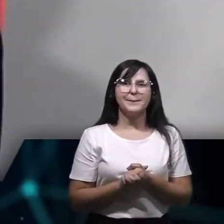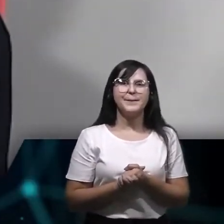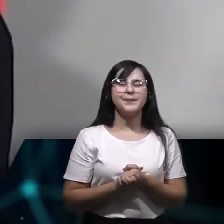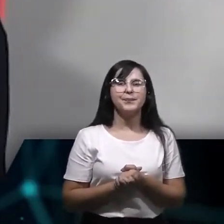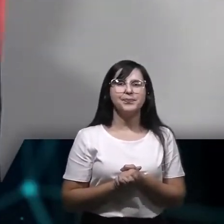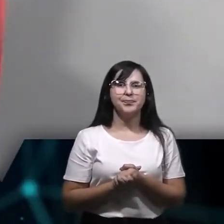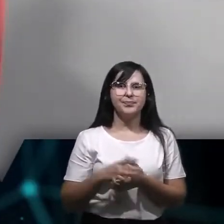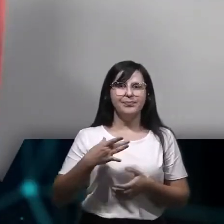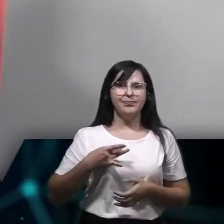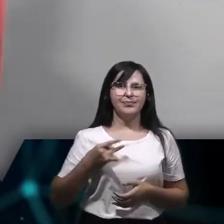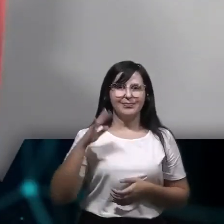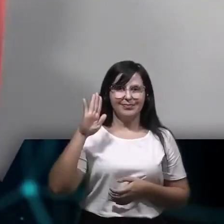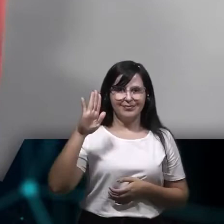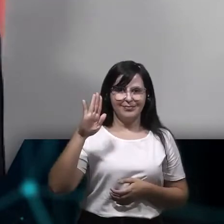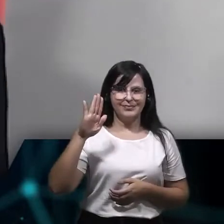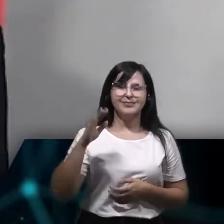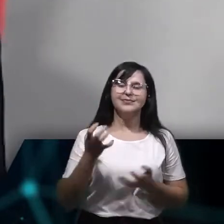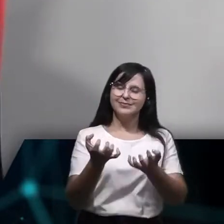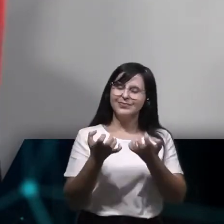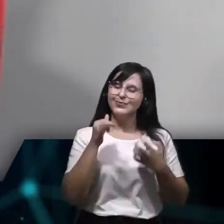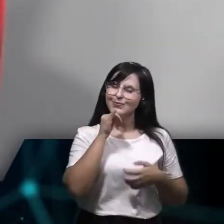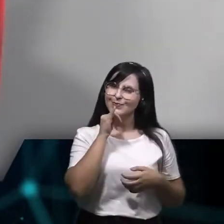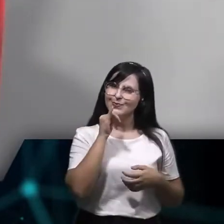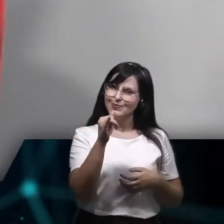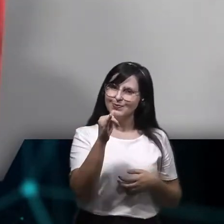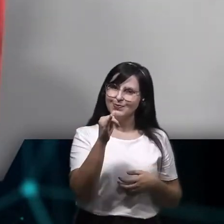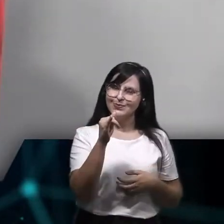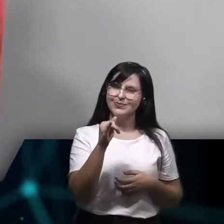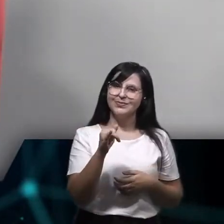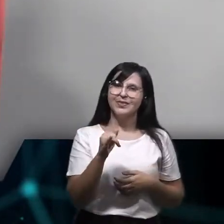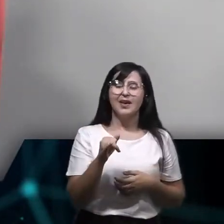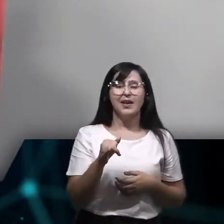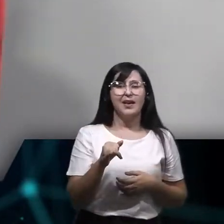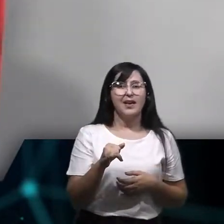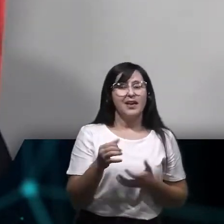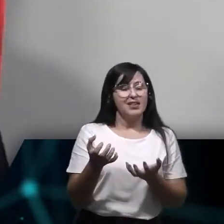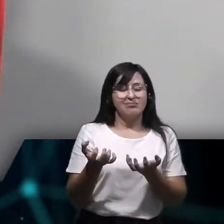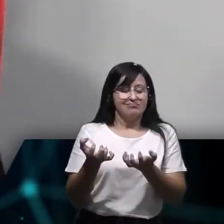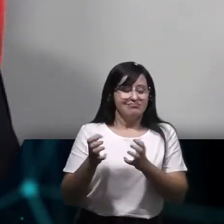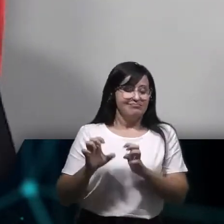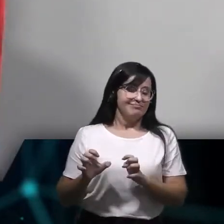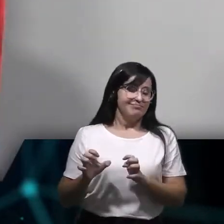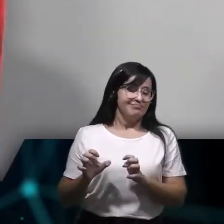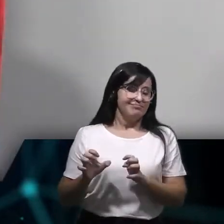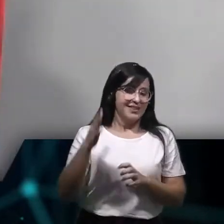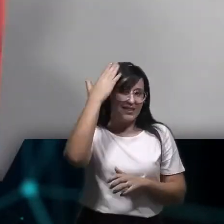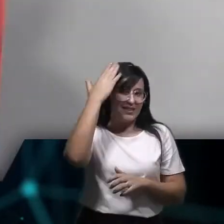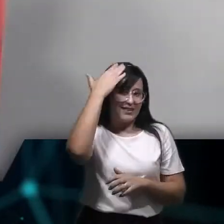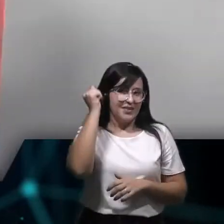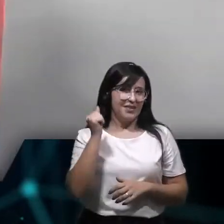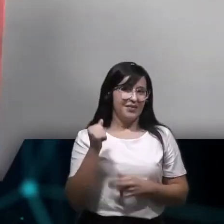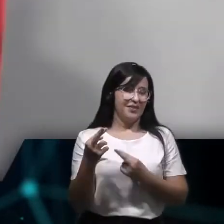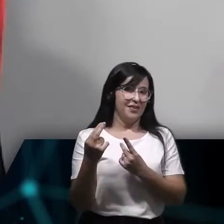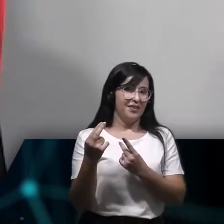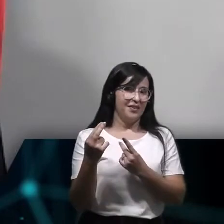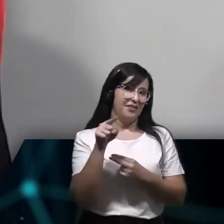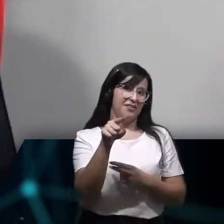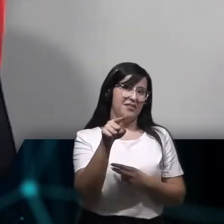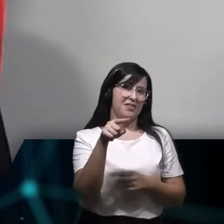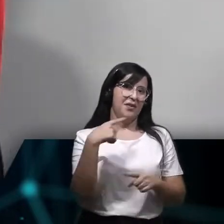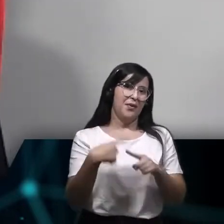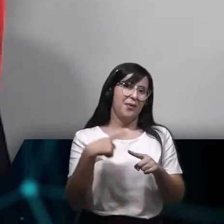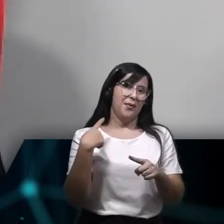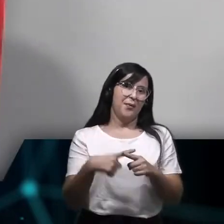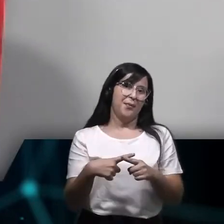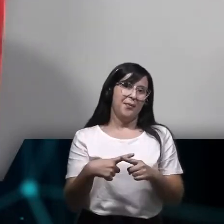Candidato, primeiramente eu queria dizer, né, que eu discordo de você quando diz que a mudança é Rubinho Nunes. Segundo o senhor mesmo,